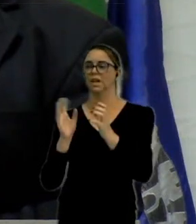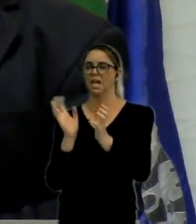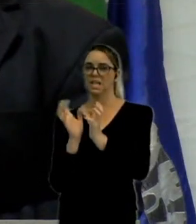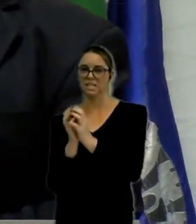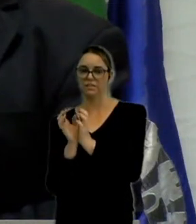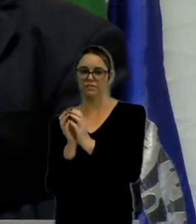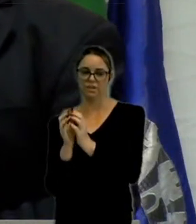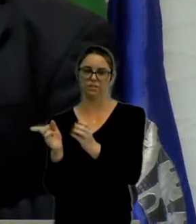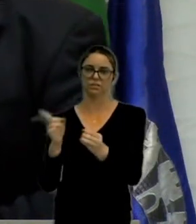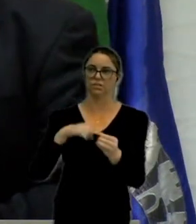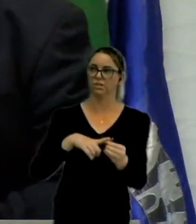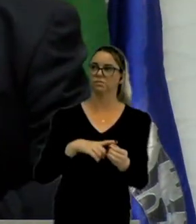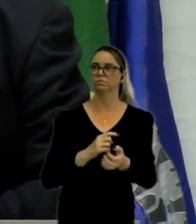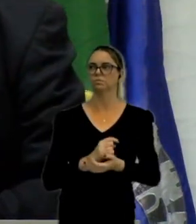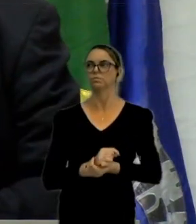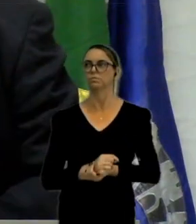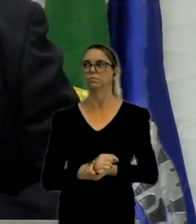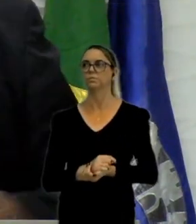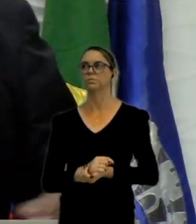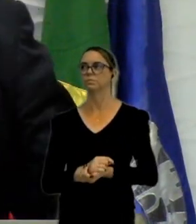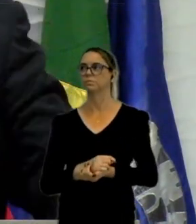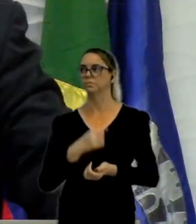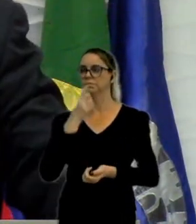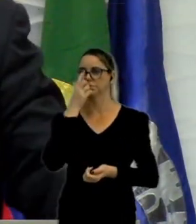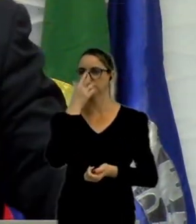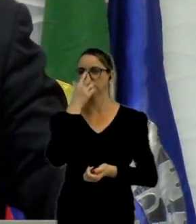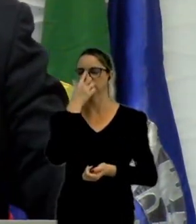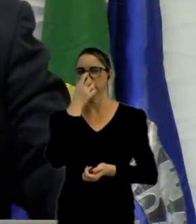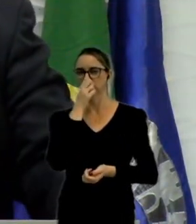Deixa eu concluir. Chegamos lá